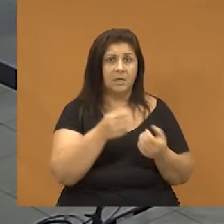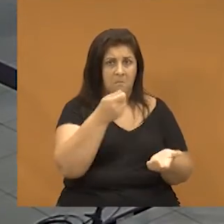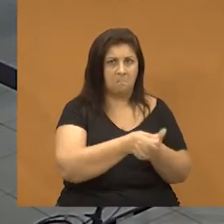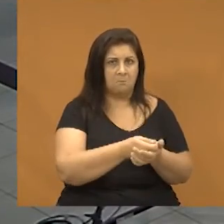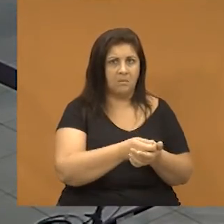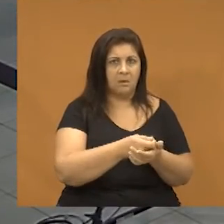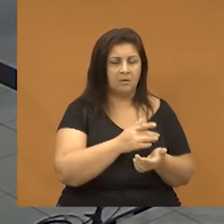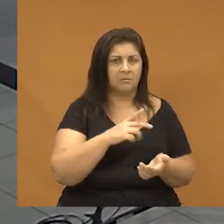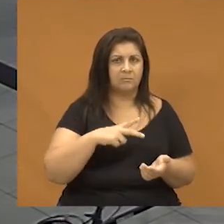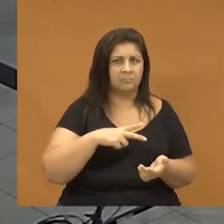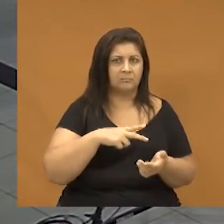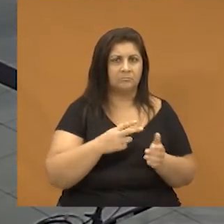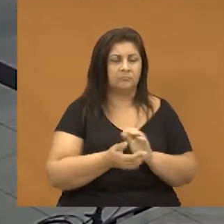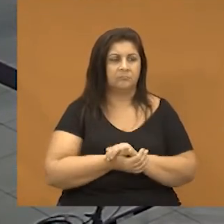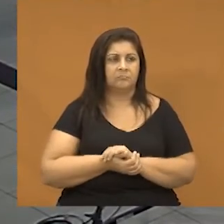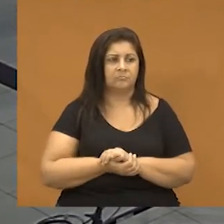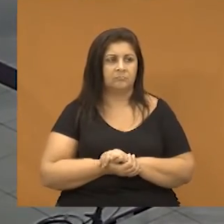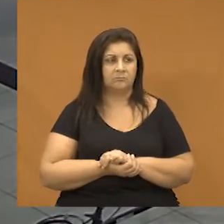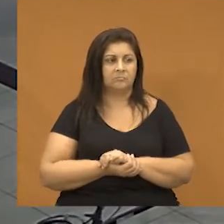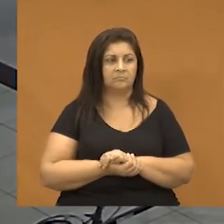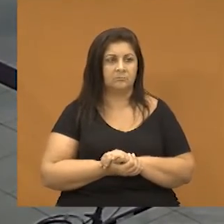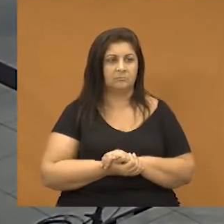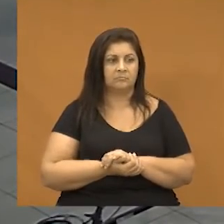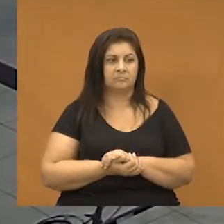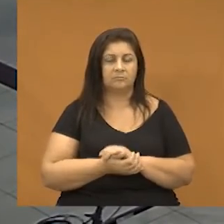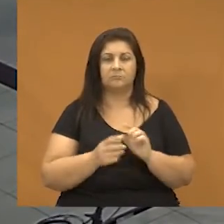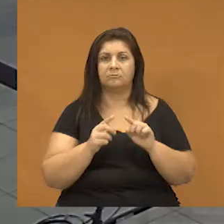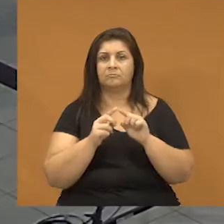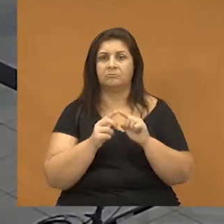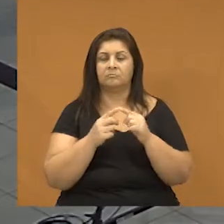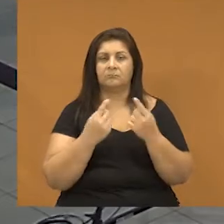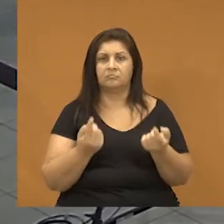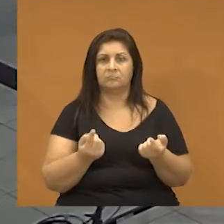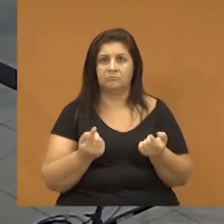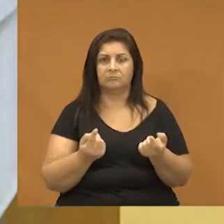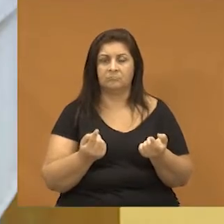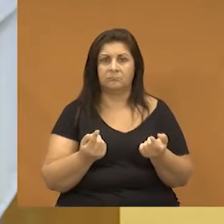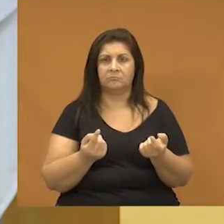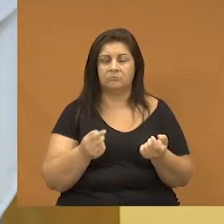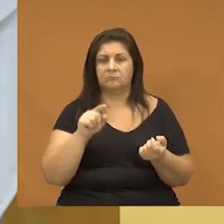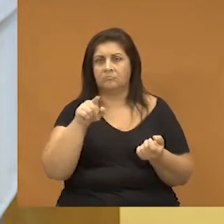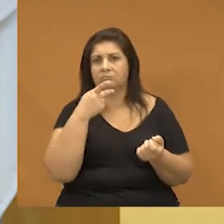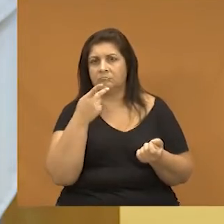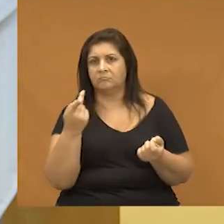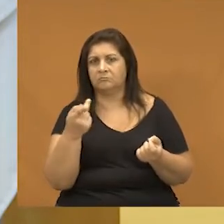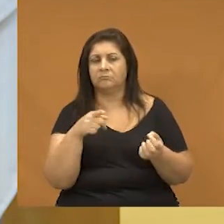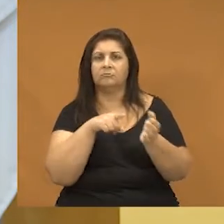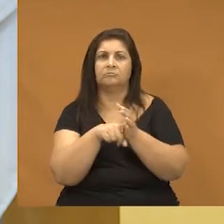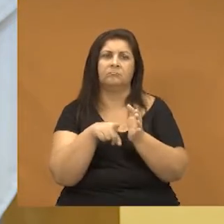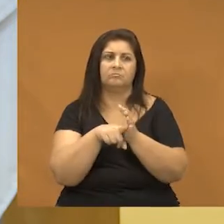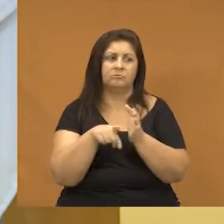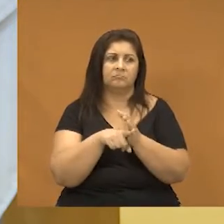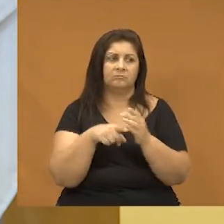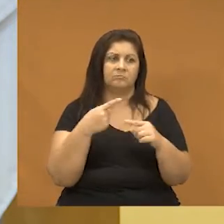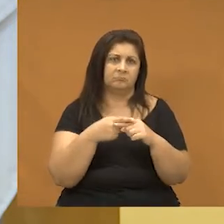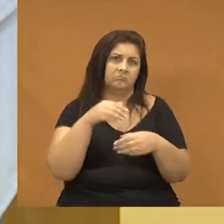convênio. Pago pelo convênio, né? Só que, como Vossa Excelência aqui disse, eu questionei por conta que eu vou